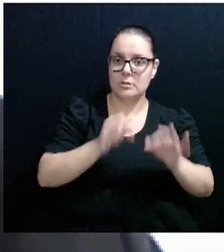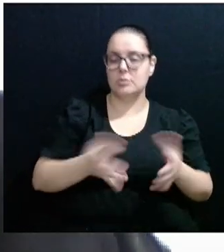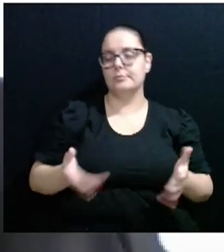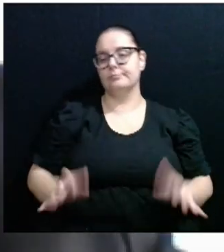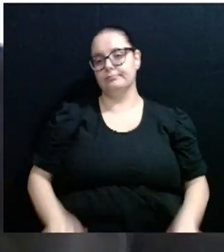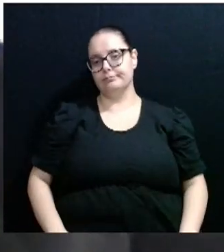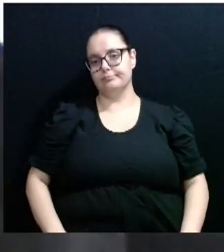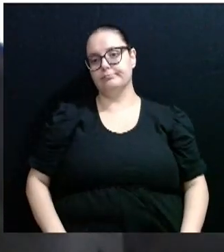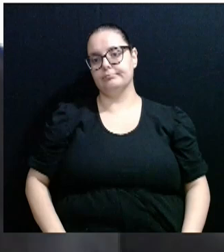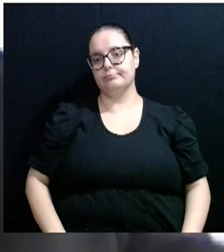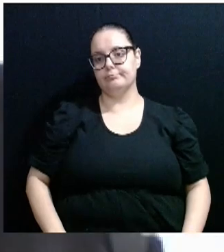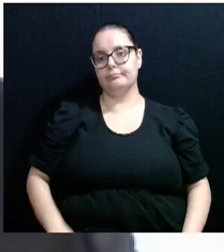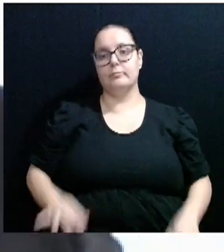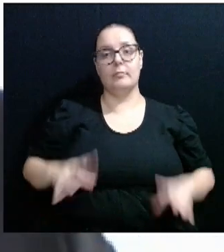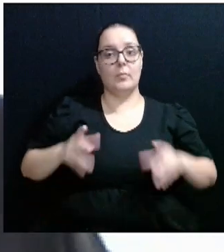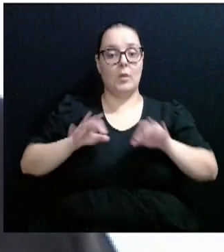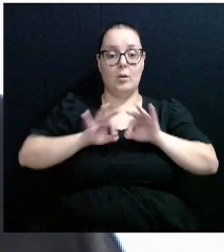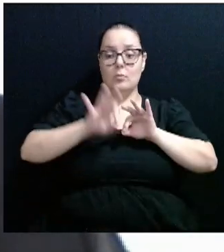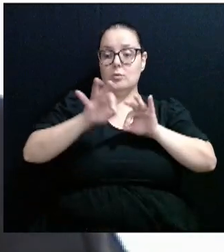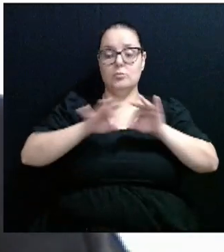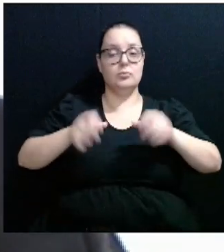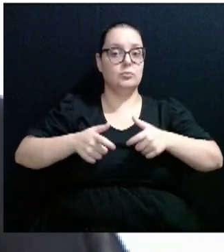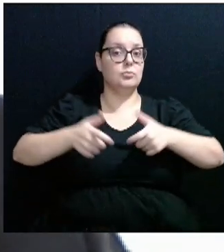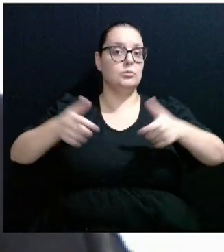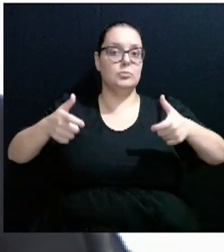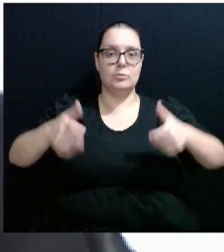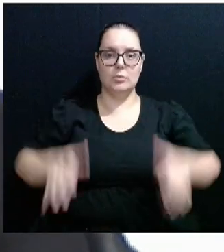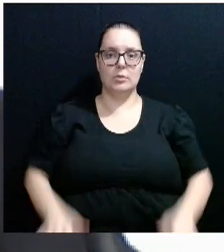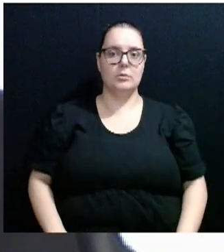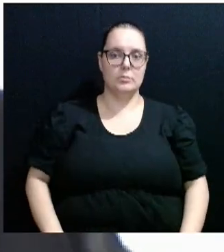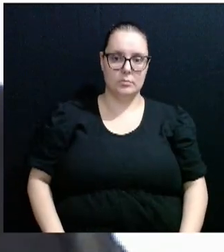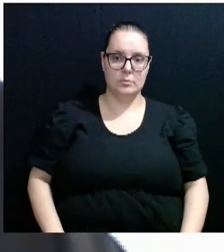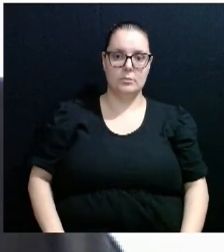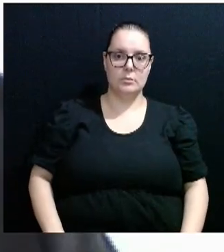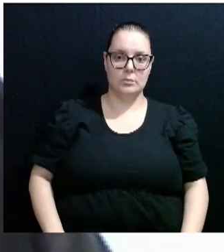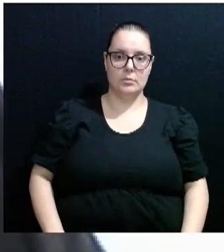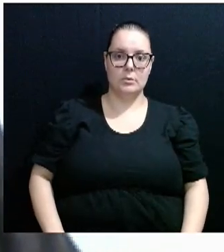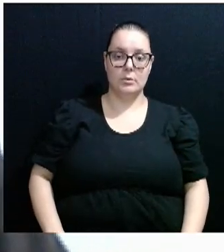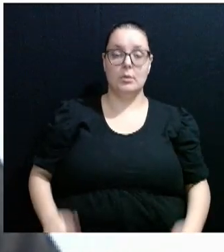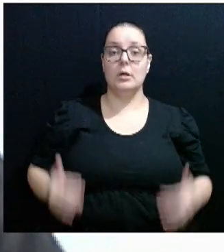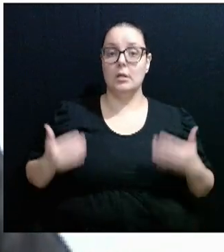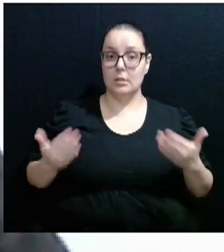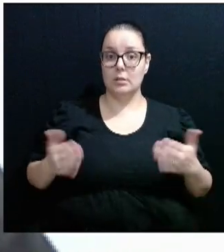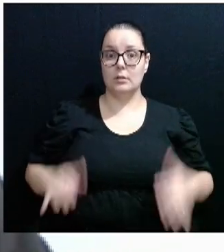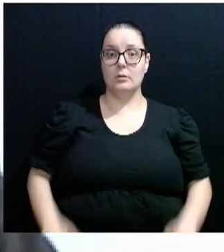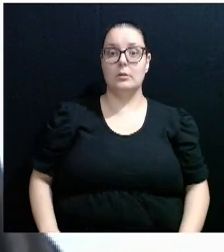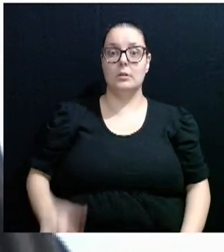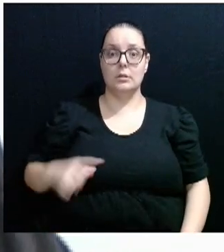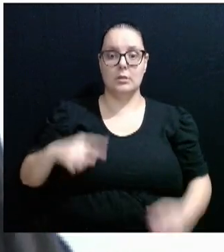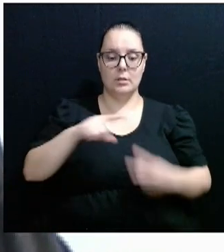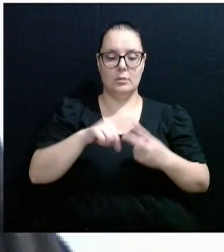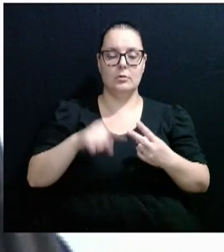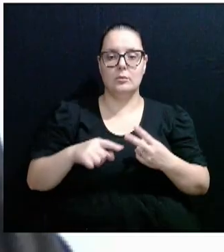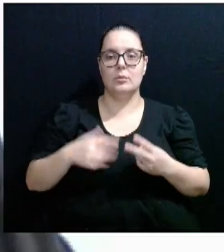todo esse tamanho gigantesco que essas empresas têm hoje. Então, existem duas formas de controle de